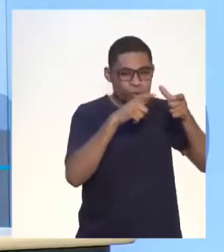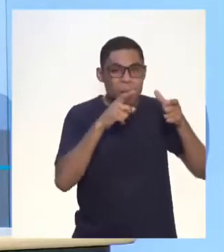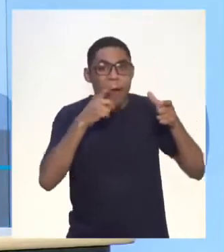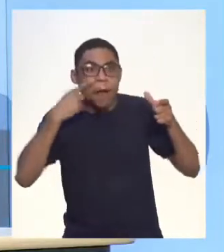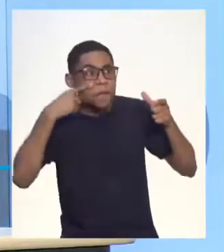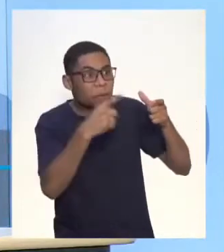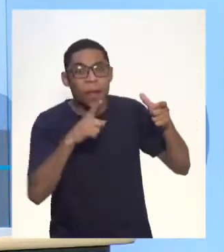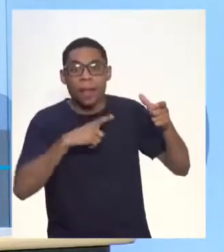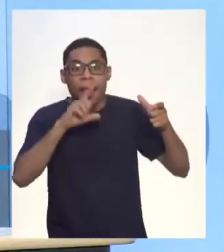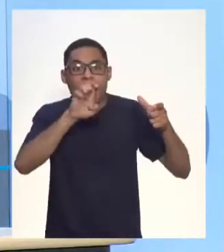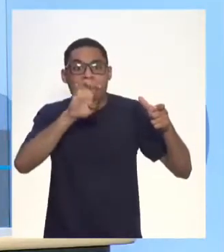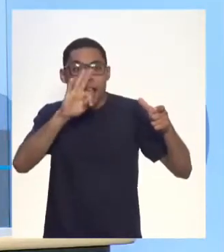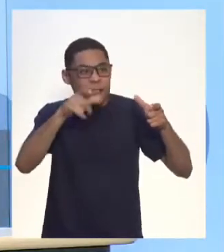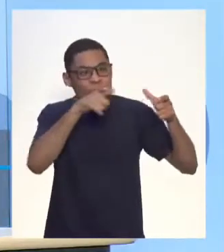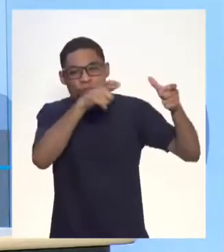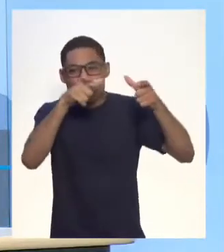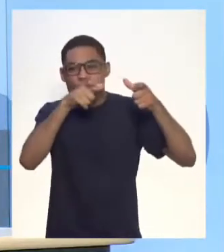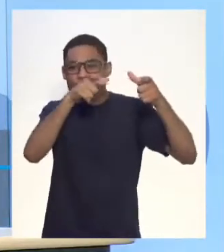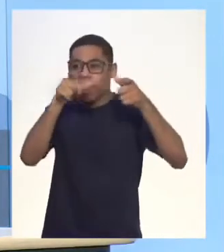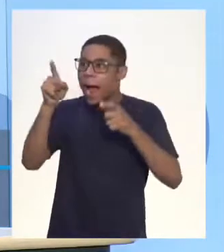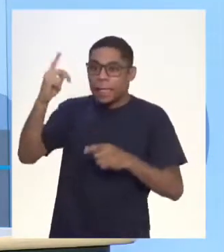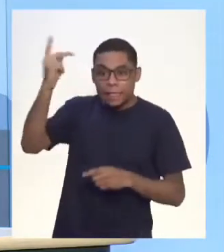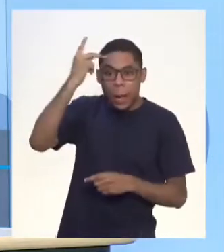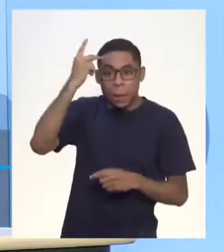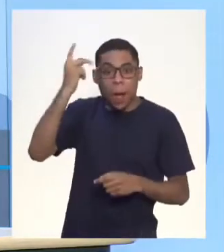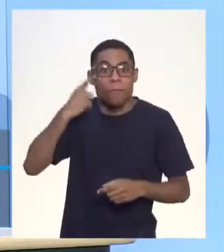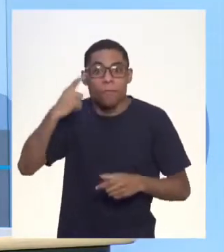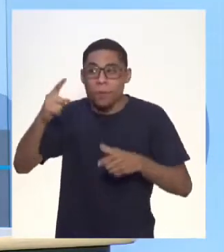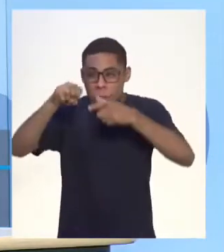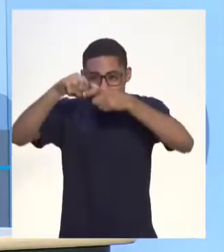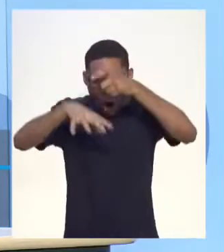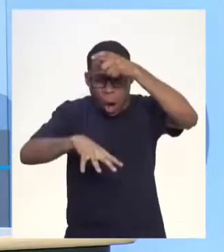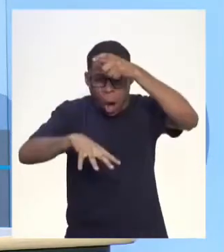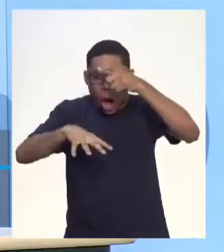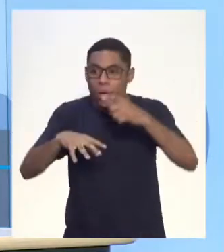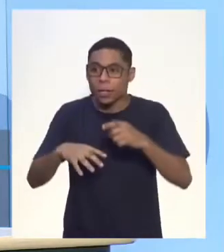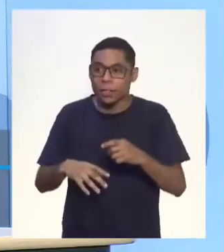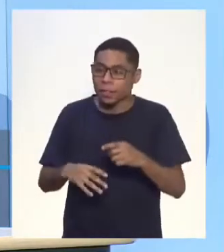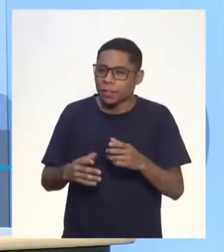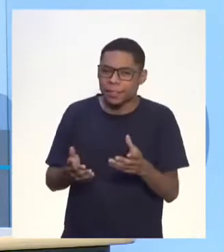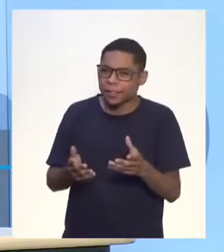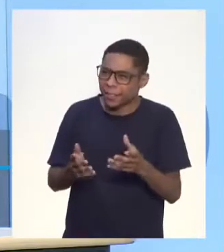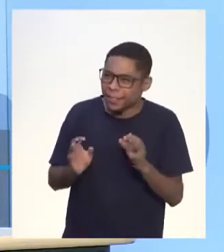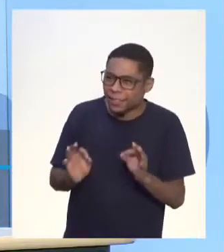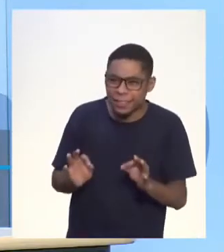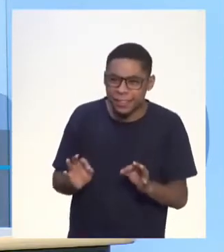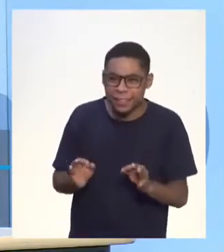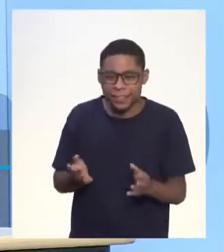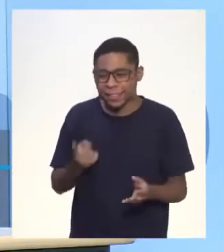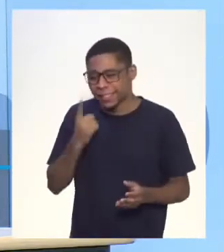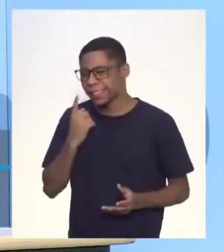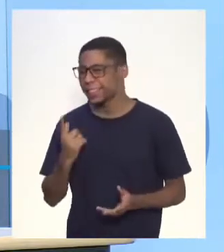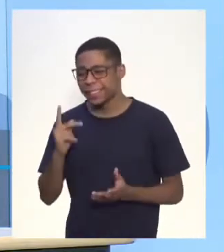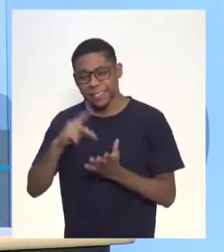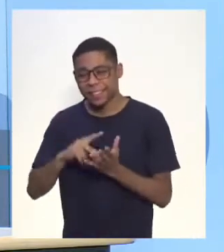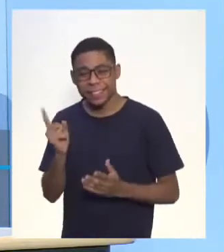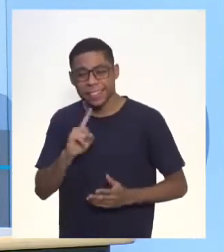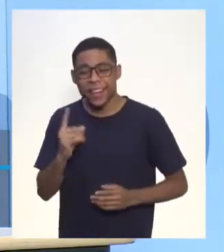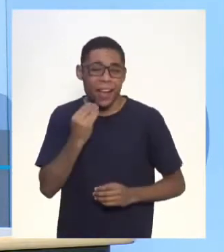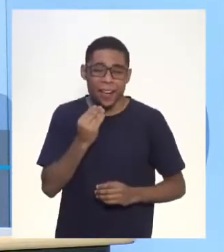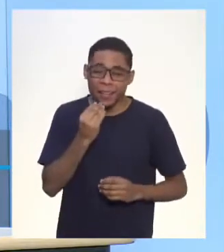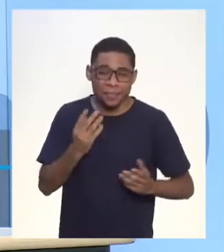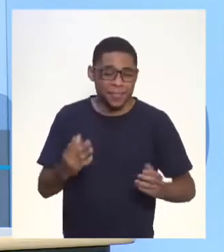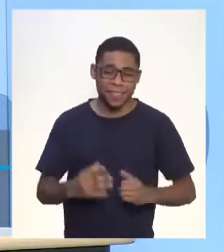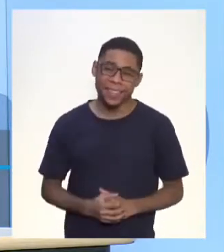ataque alienígena, né, em São Paulo, e aí você vai verificar, né, do que se trata. Aquilo você vai ver que não é real, obviamente,